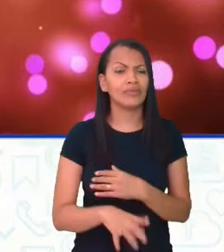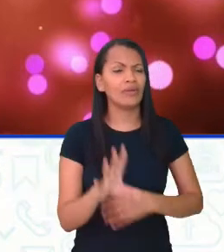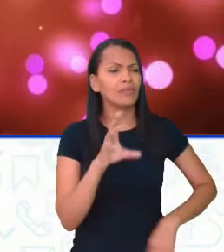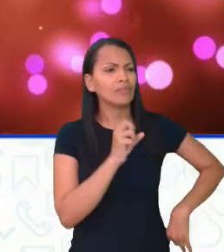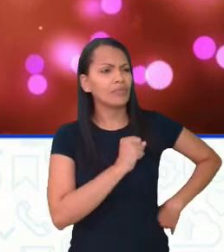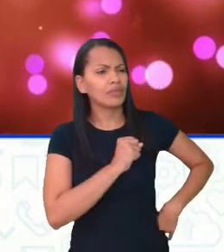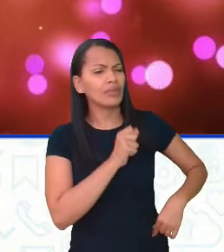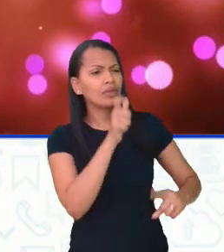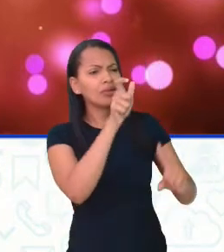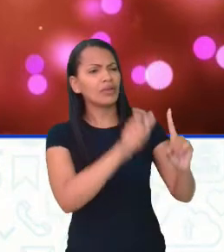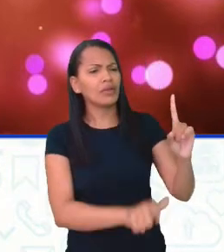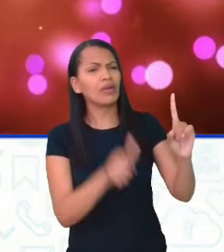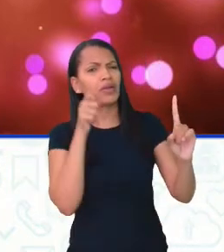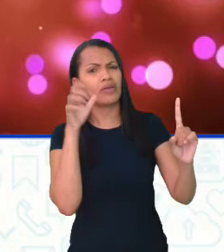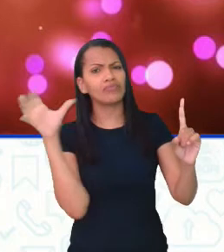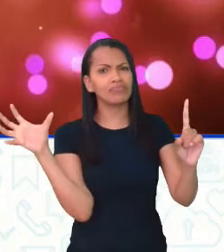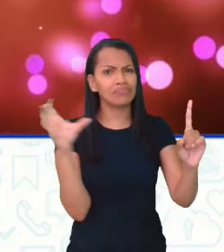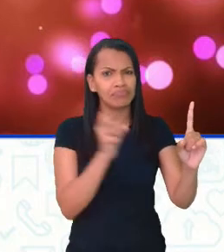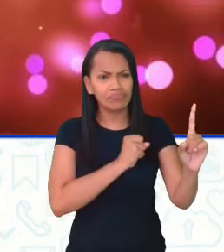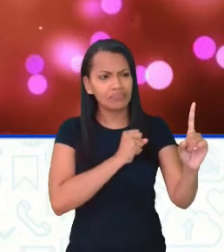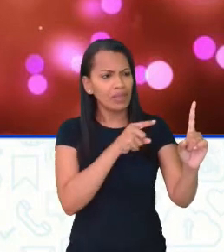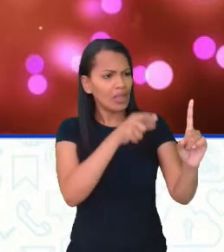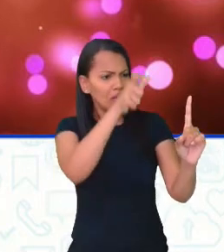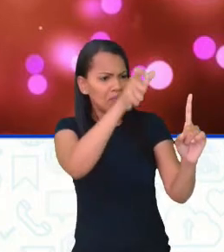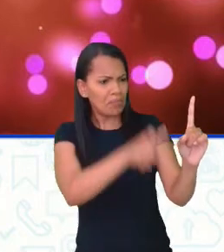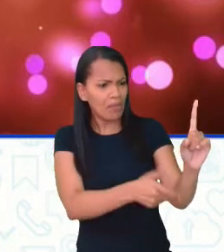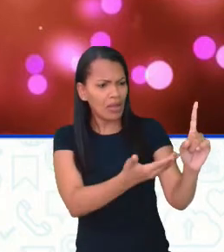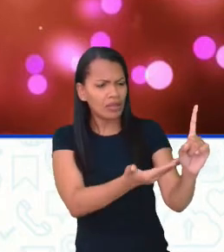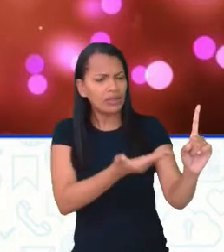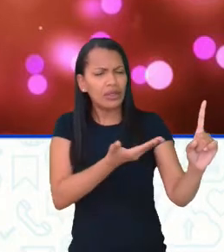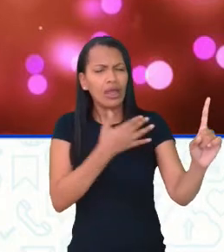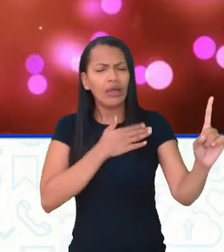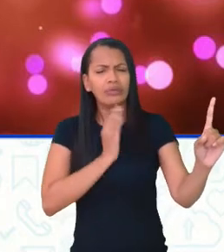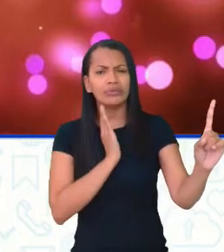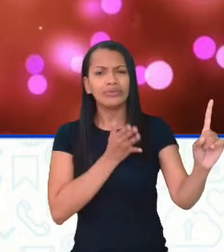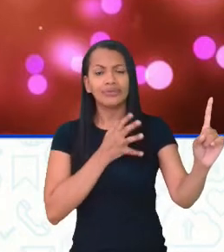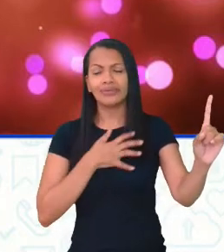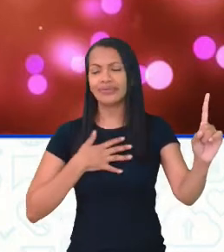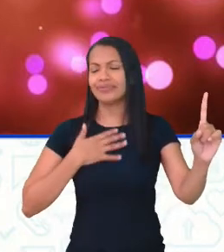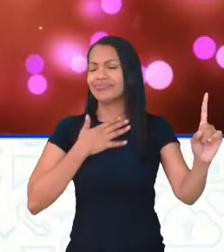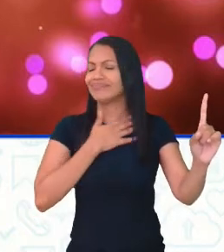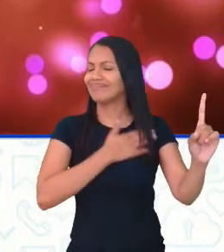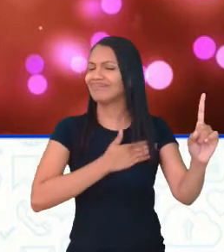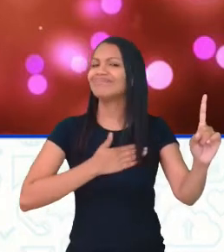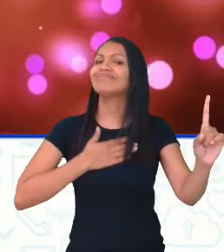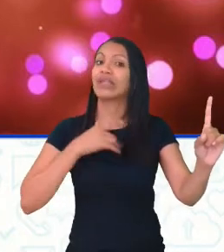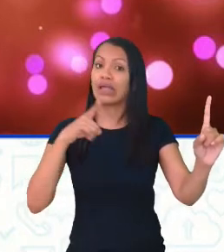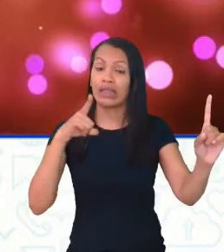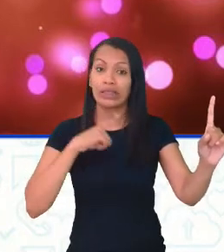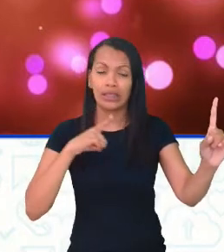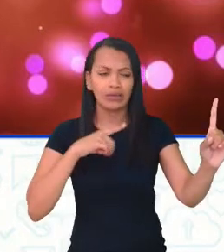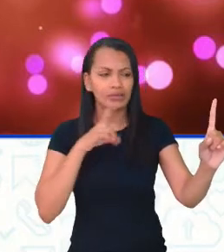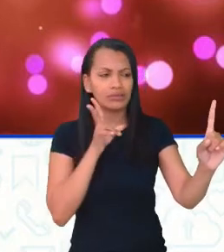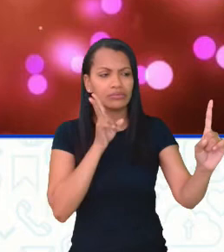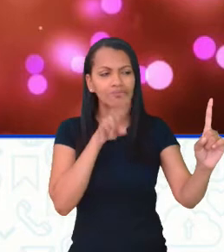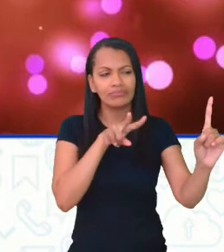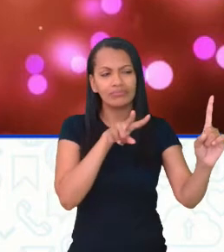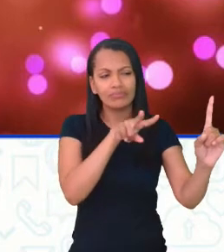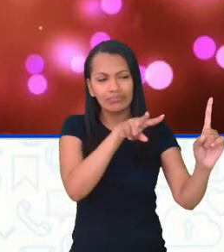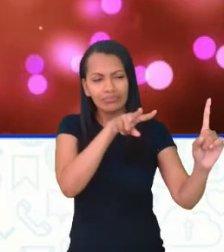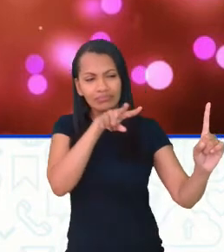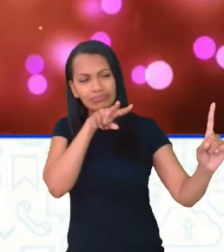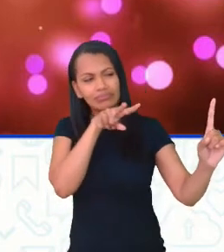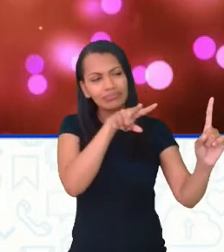amada, de tudo que ele suscita e esplende e estremece e delira em mim, existe apenas meus olhos recebendo a